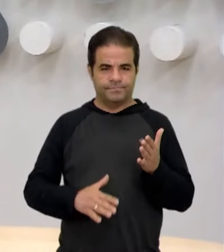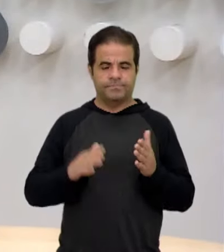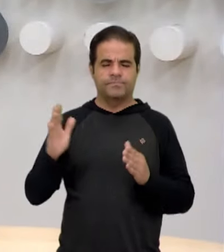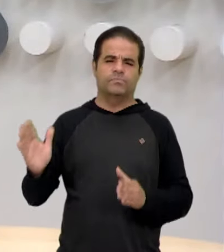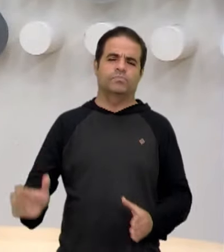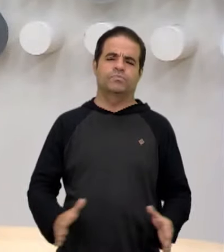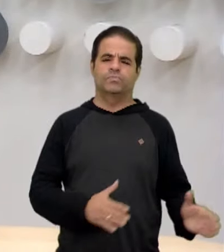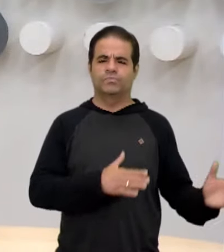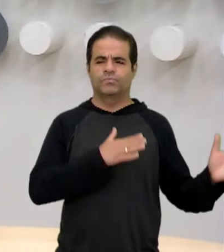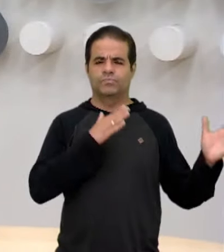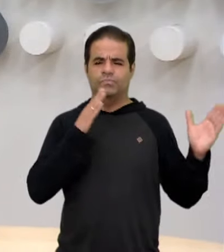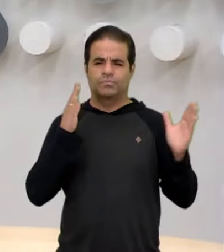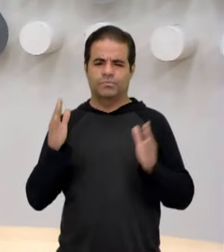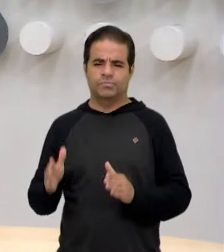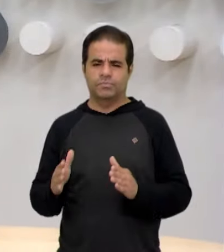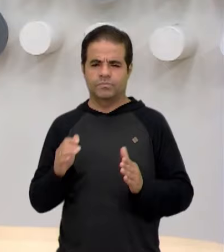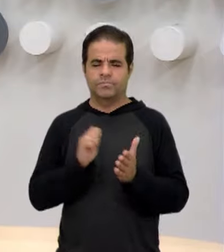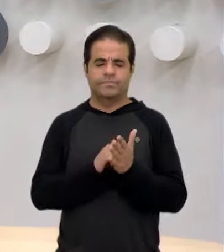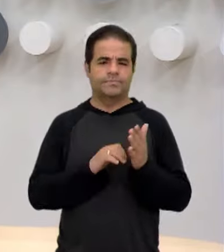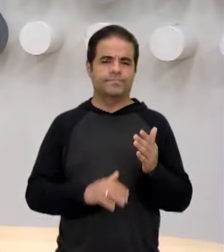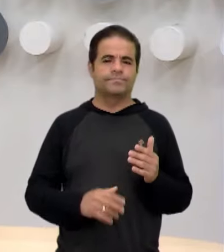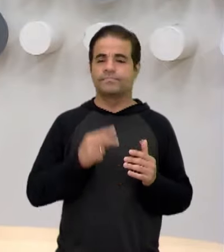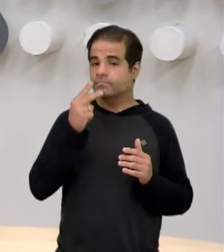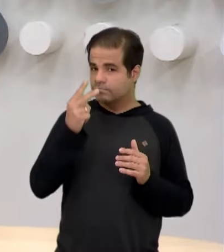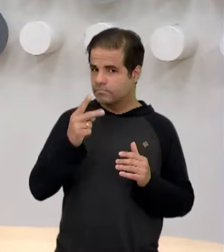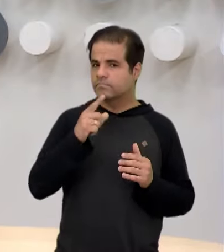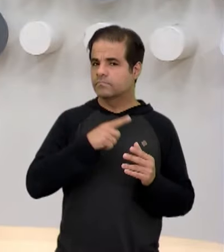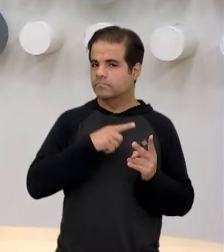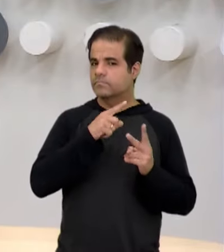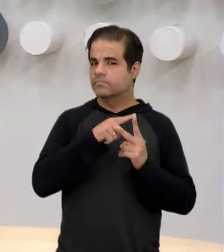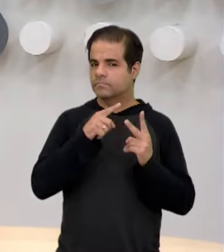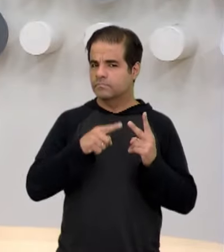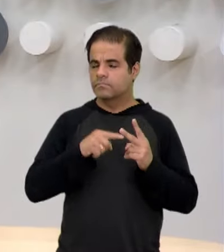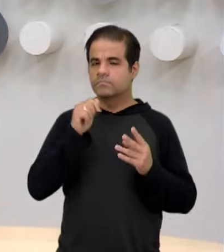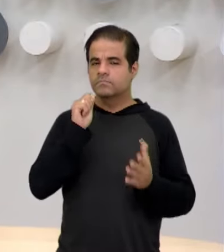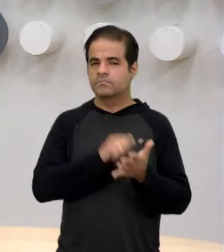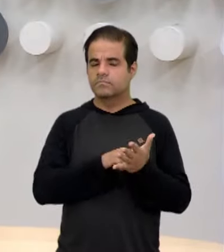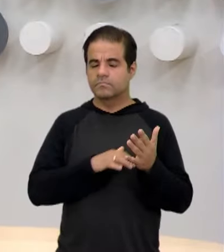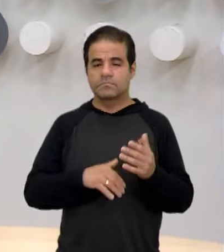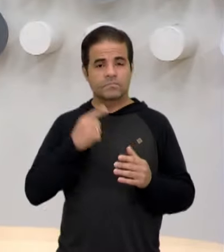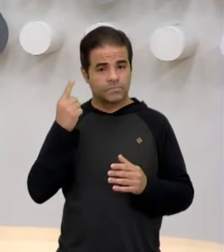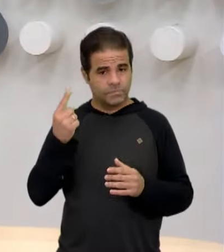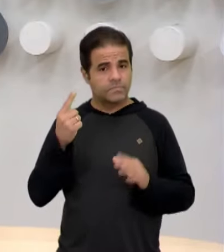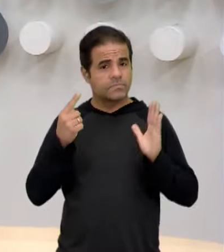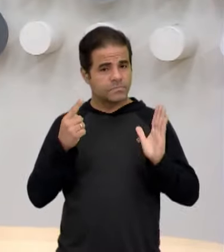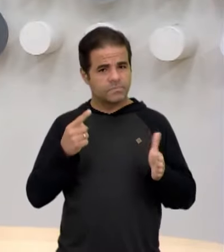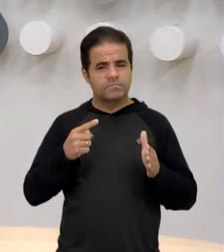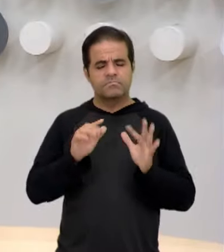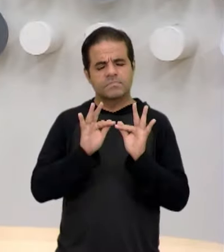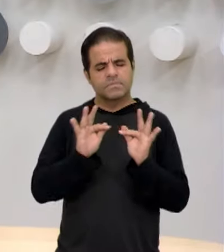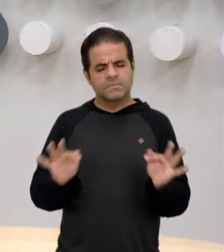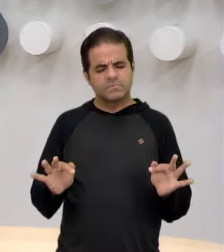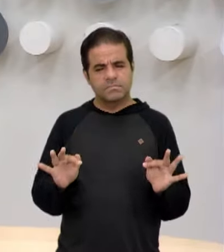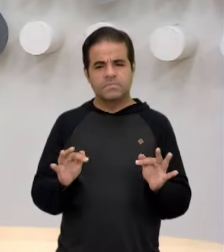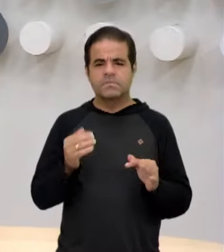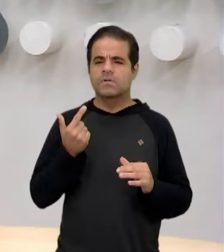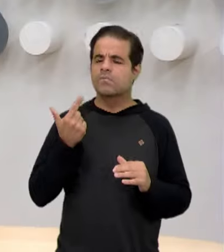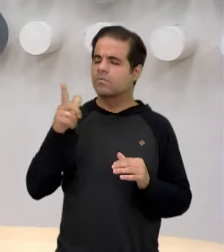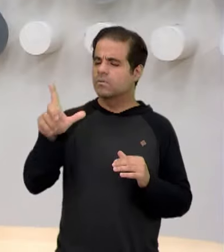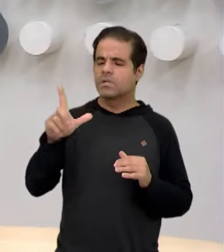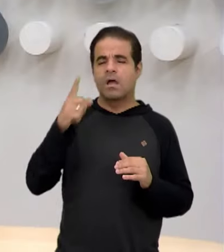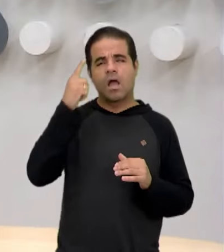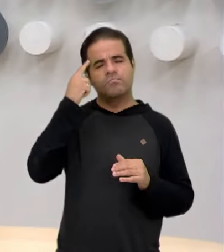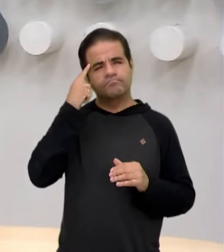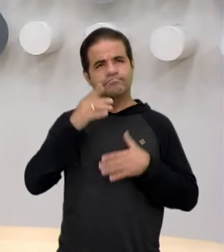decorrer dessa atividade 2. Tivemos 2 atividades, uma que era bem simplesinha e a outra que a